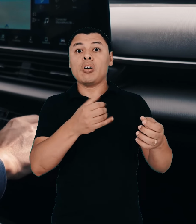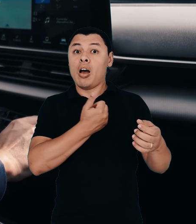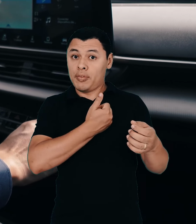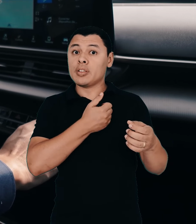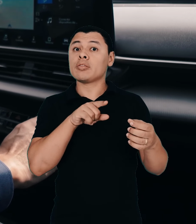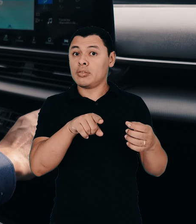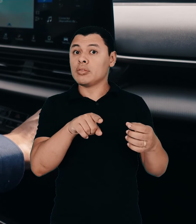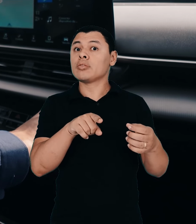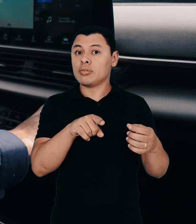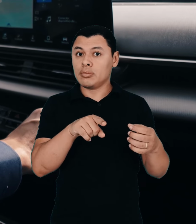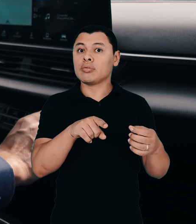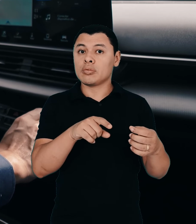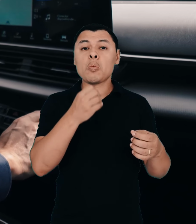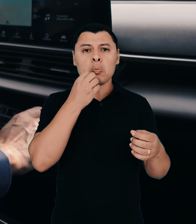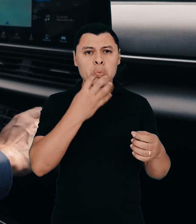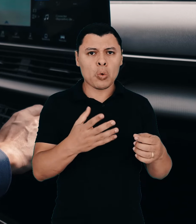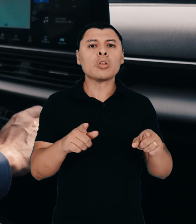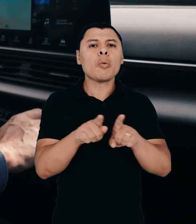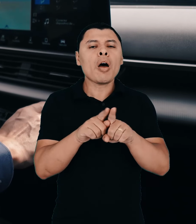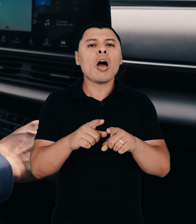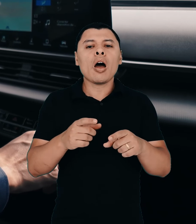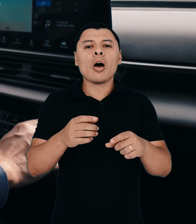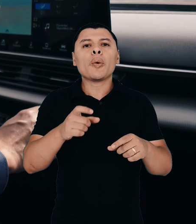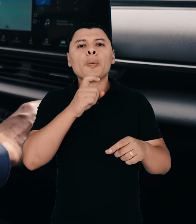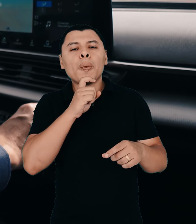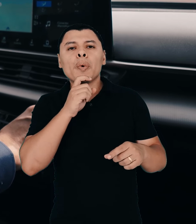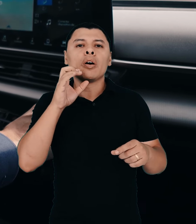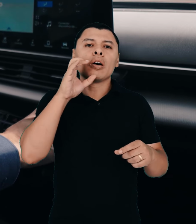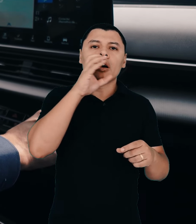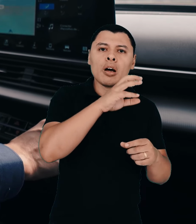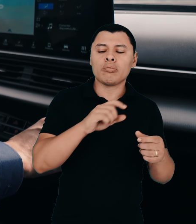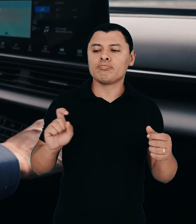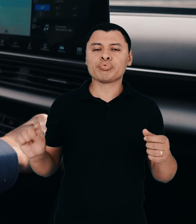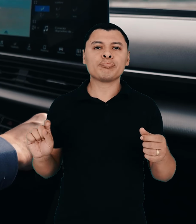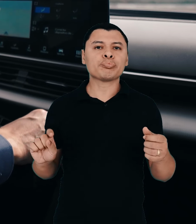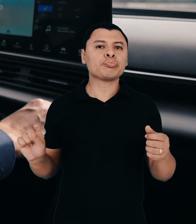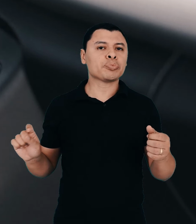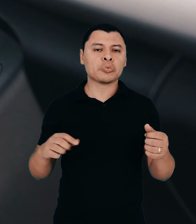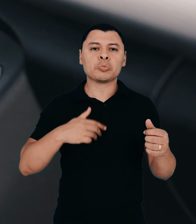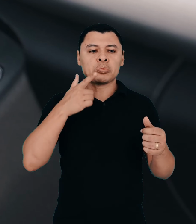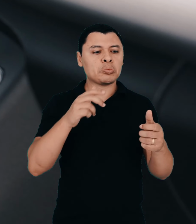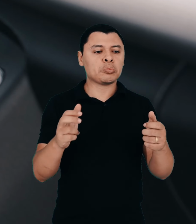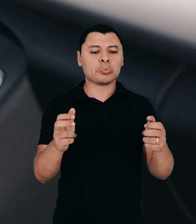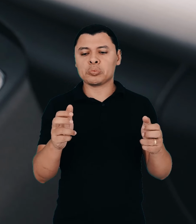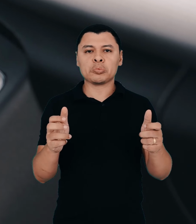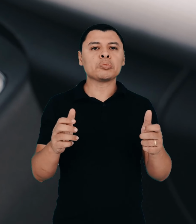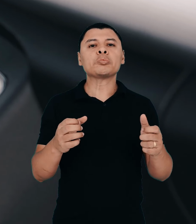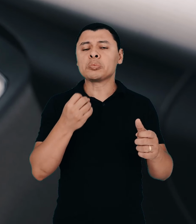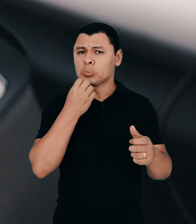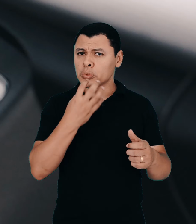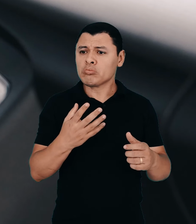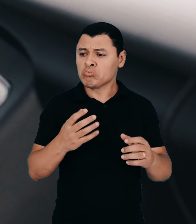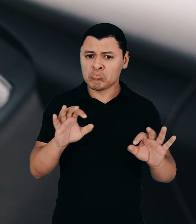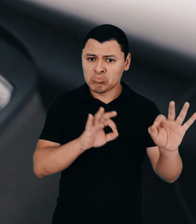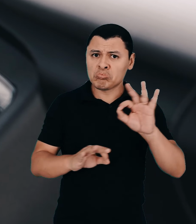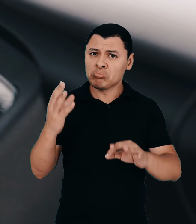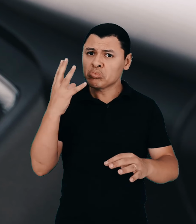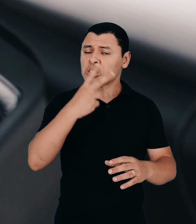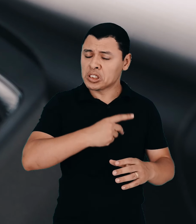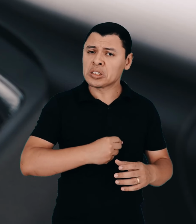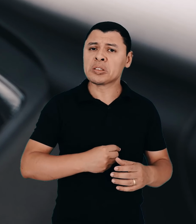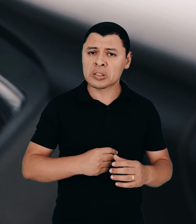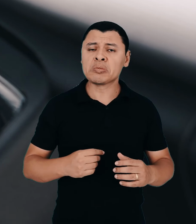a parte de ventilação e temperatura num botão só, se alterna aqui entre controle de ventilação e temperatura. Então ficou uma solução de design